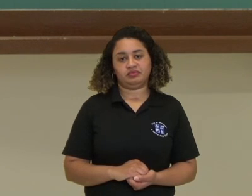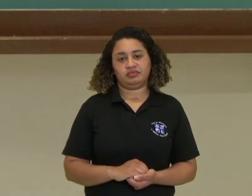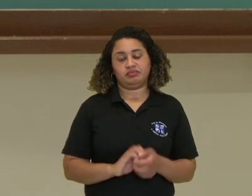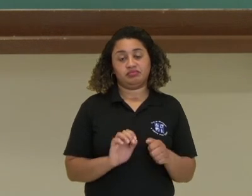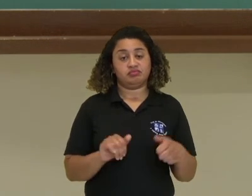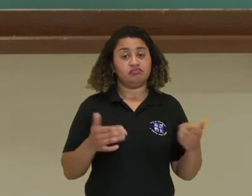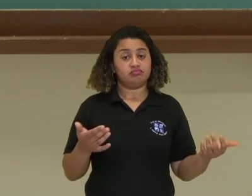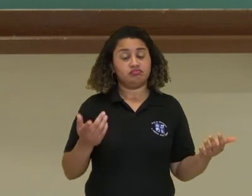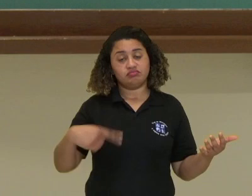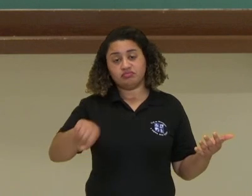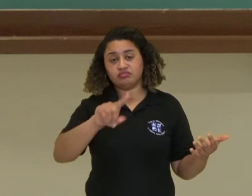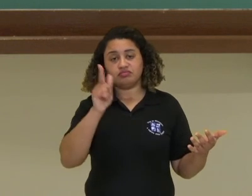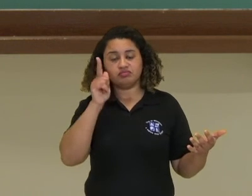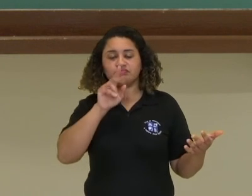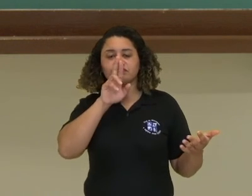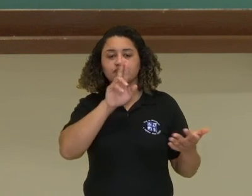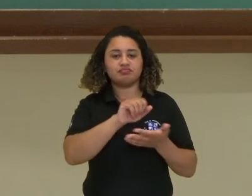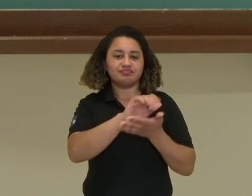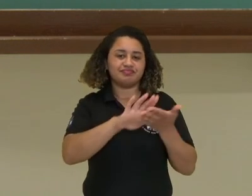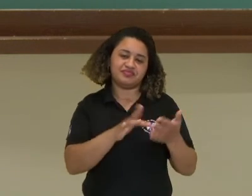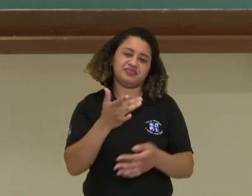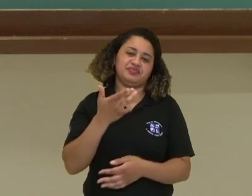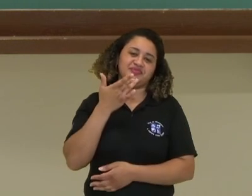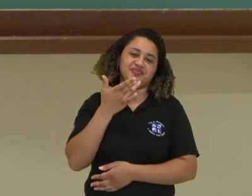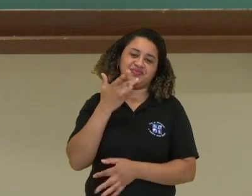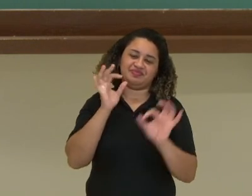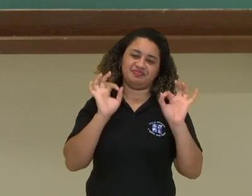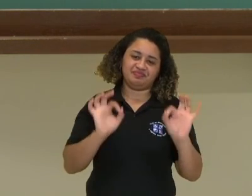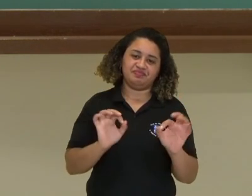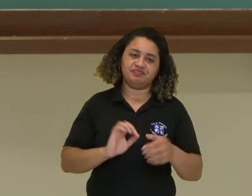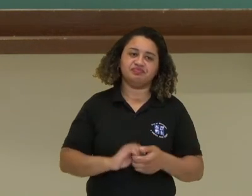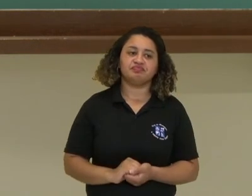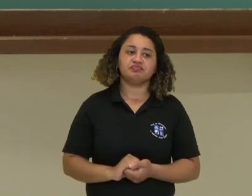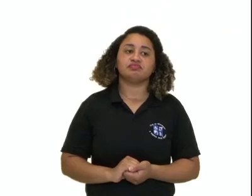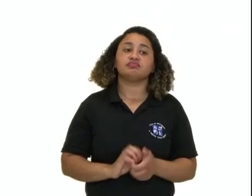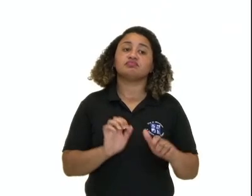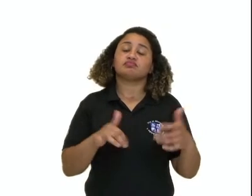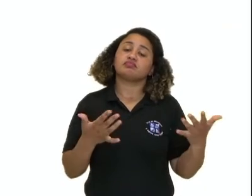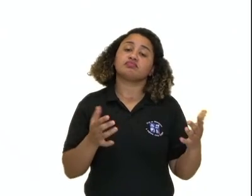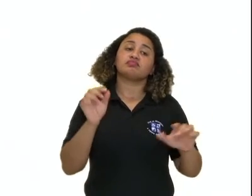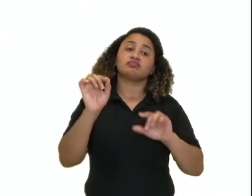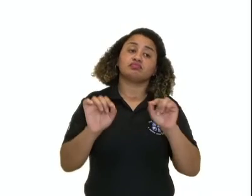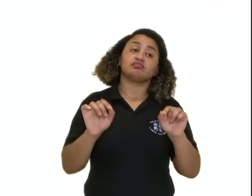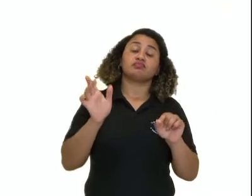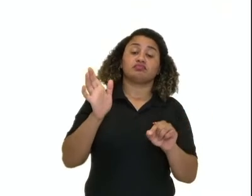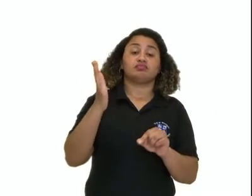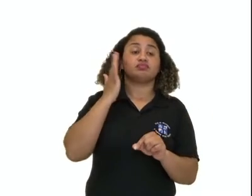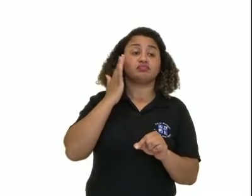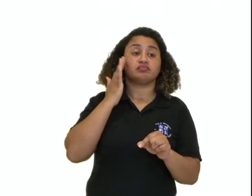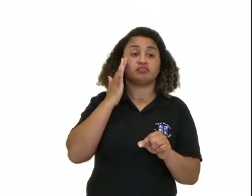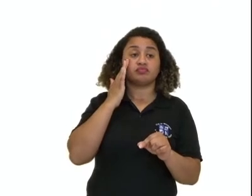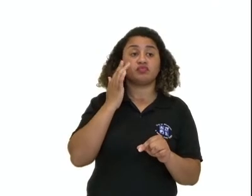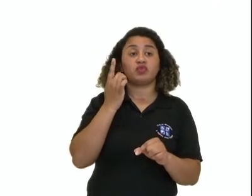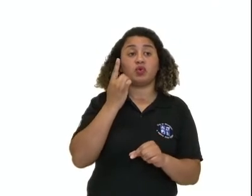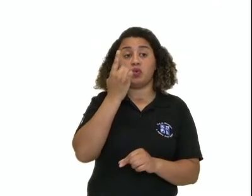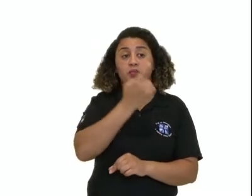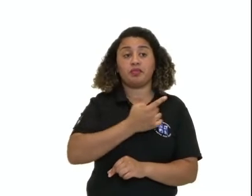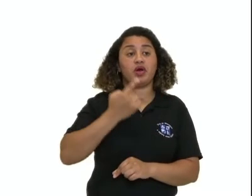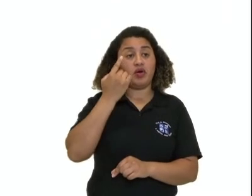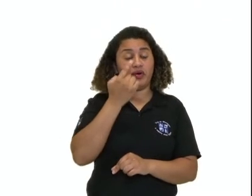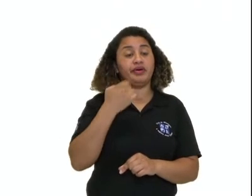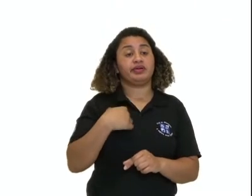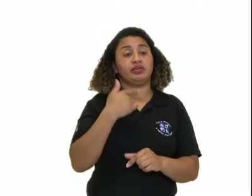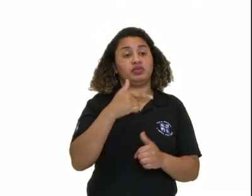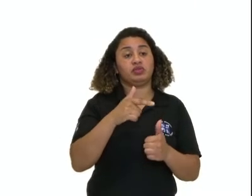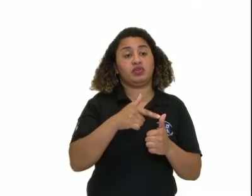aí, pessoal, resolveram? Tava fácil, né? Então, nós sabemos, pessoal, que na primeira hora ele